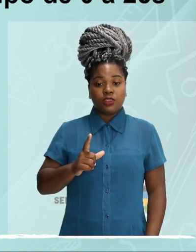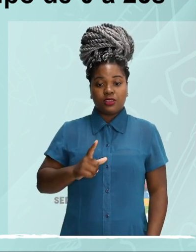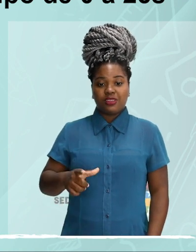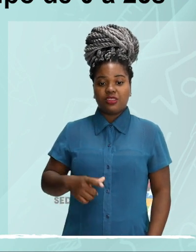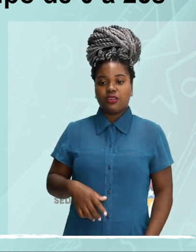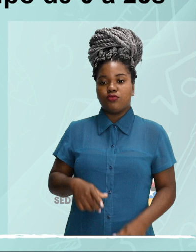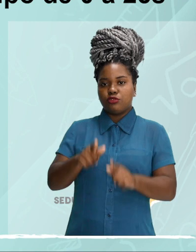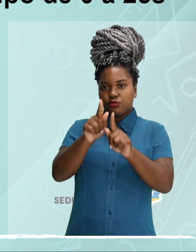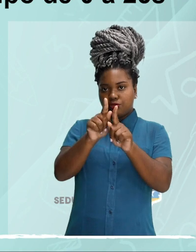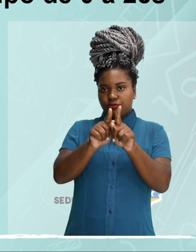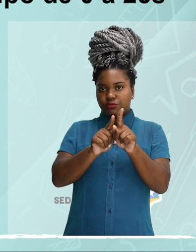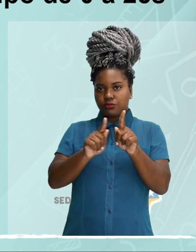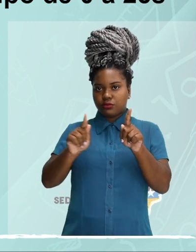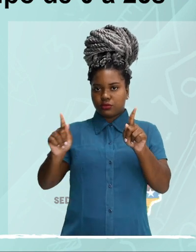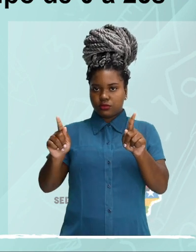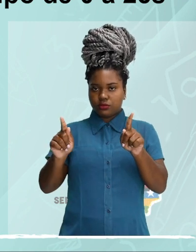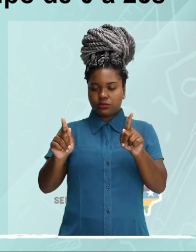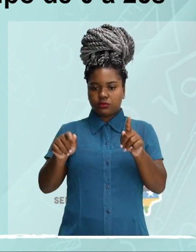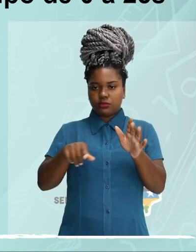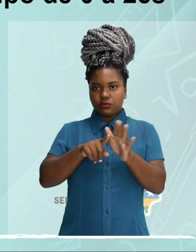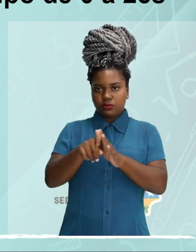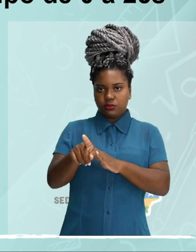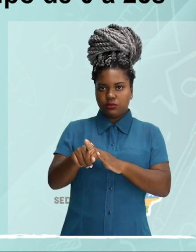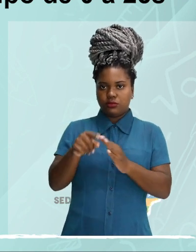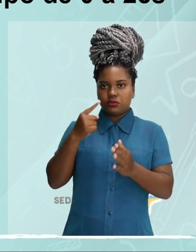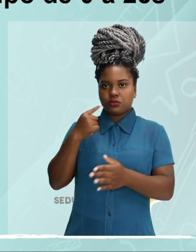temos o gráfico da questão.